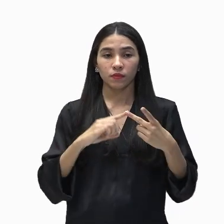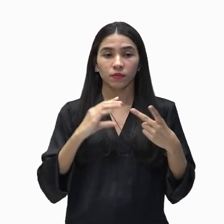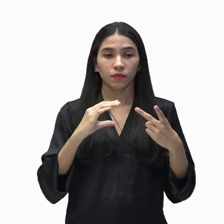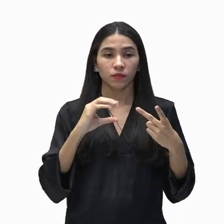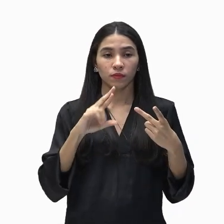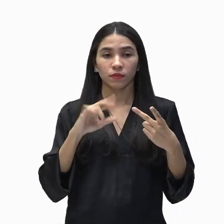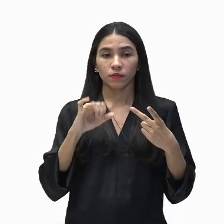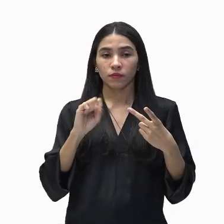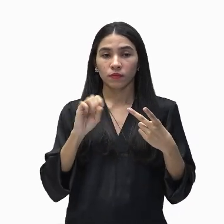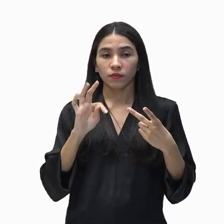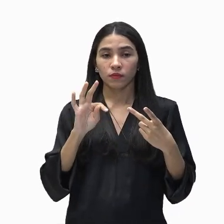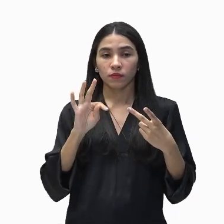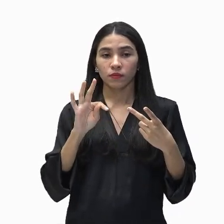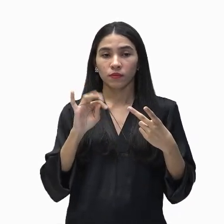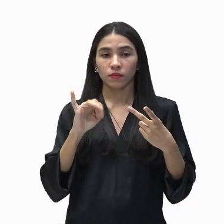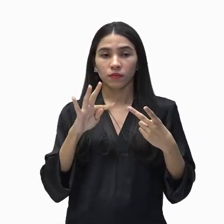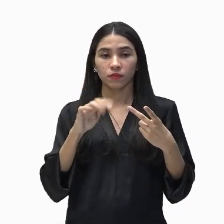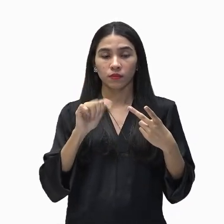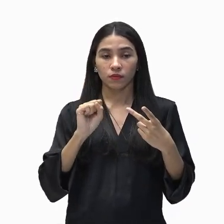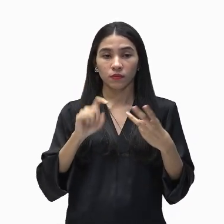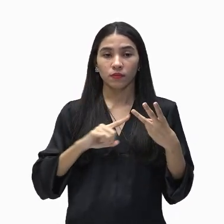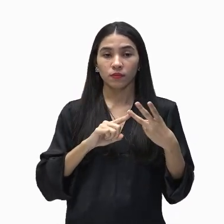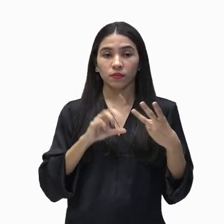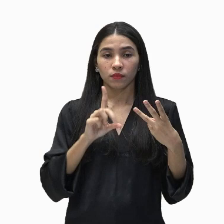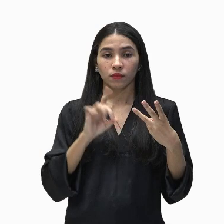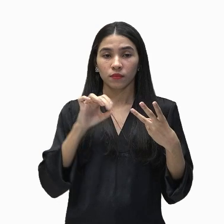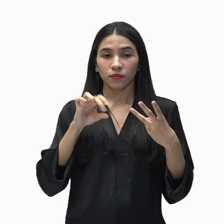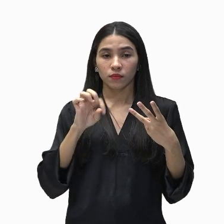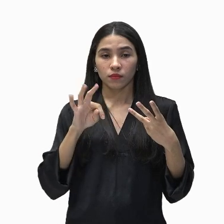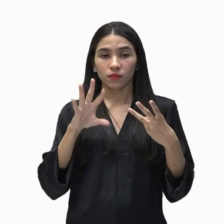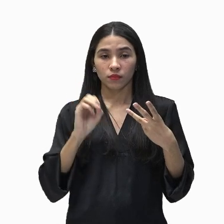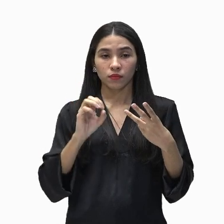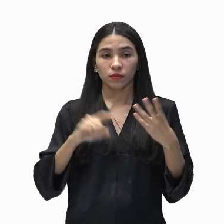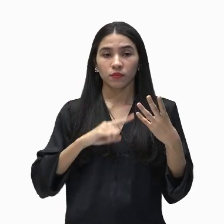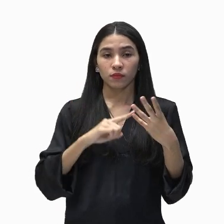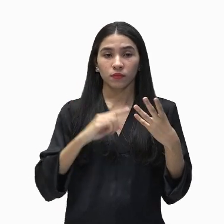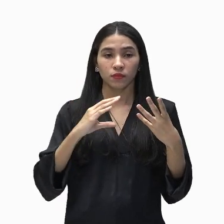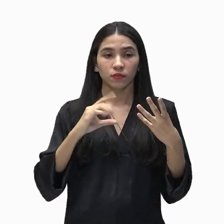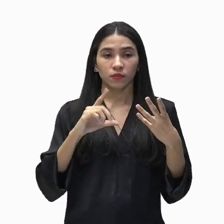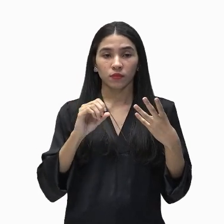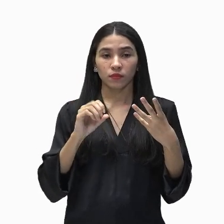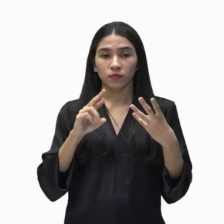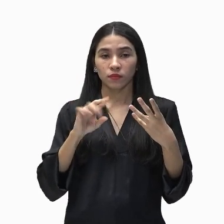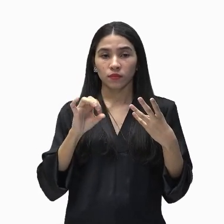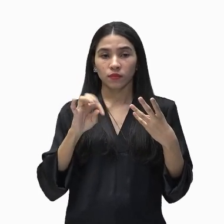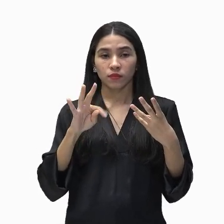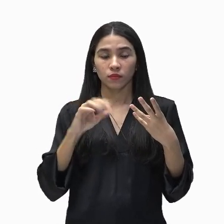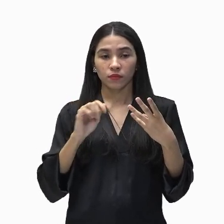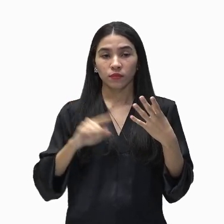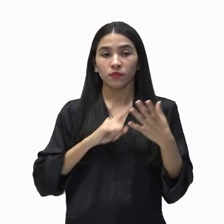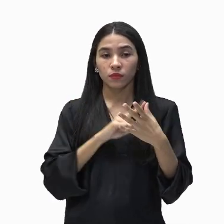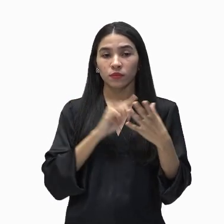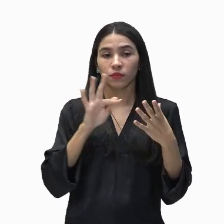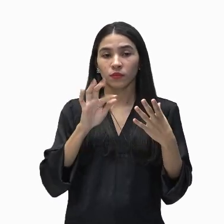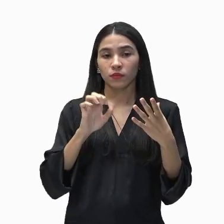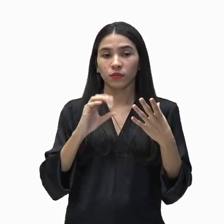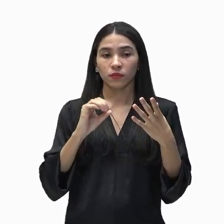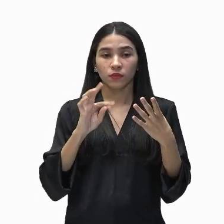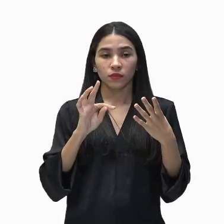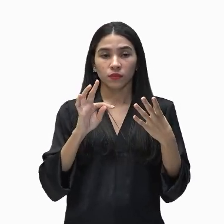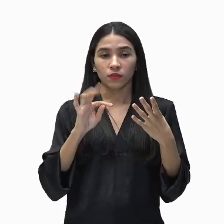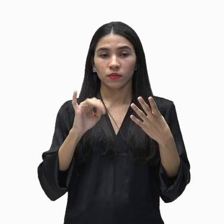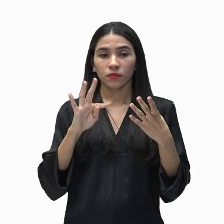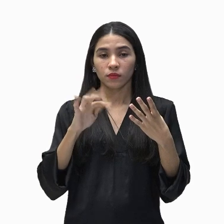também são conhecidas como pirrófitas, clorófitas, feófitas e rodófitas. Elas têm a